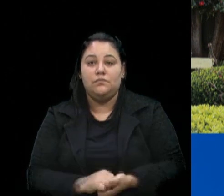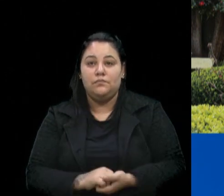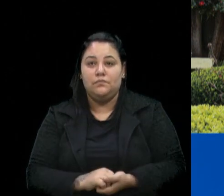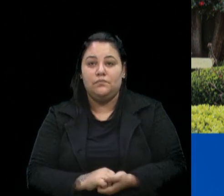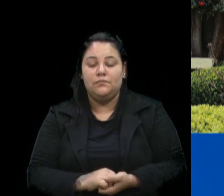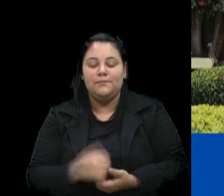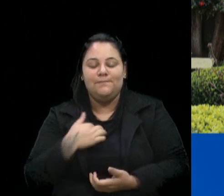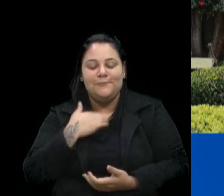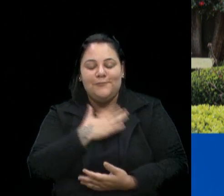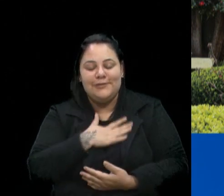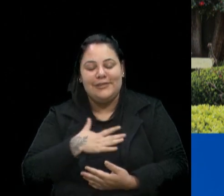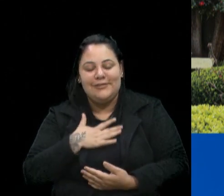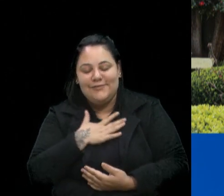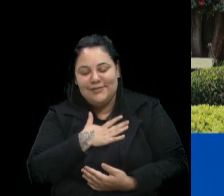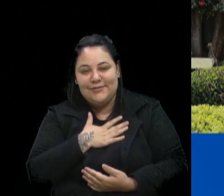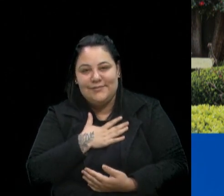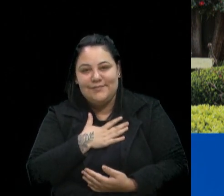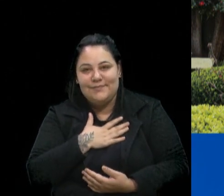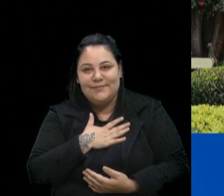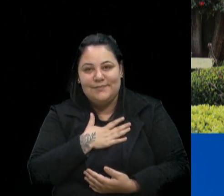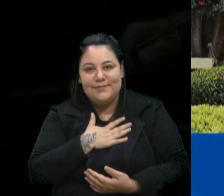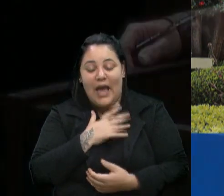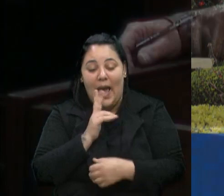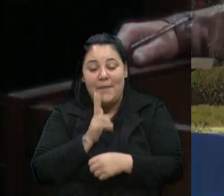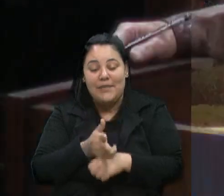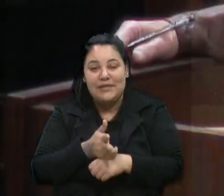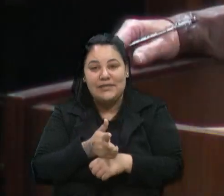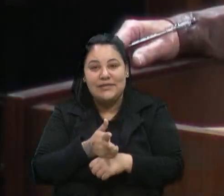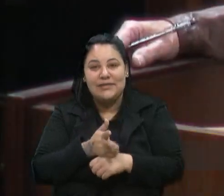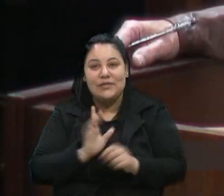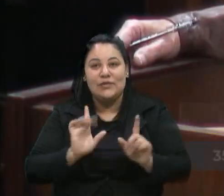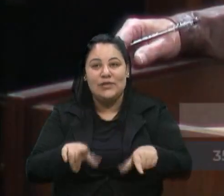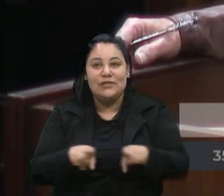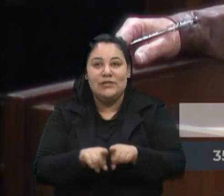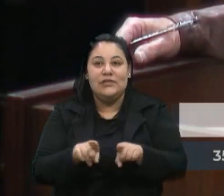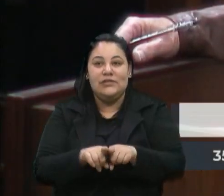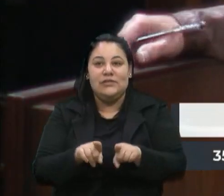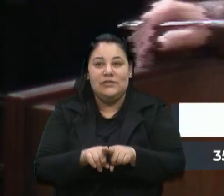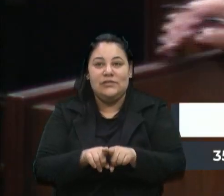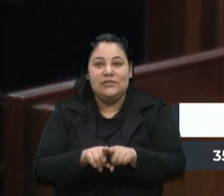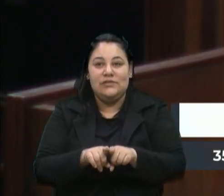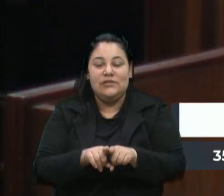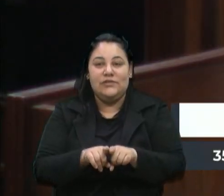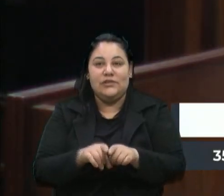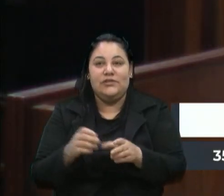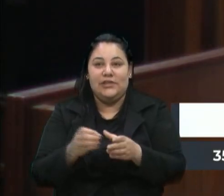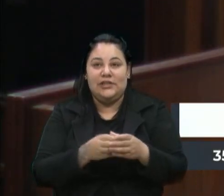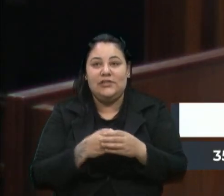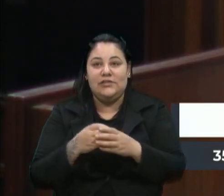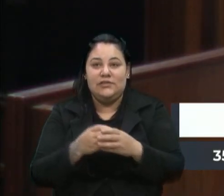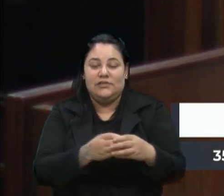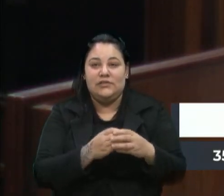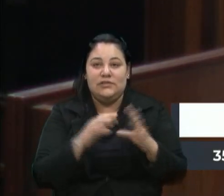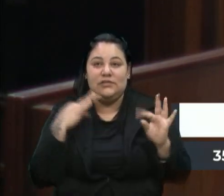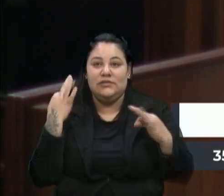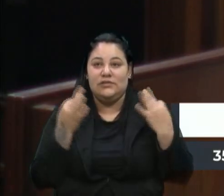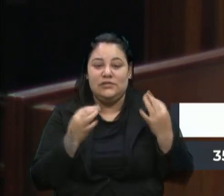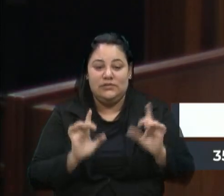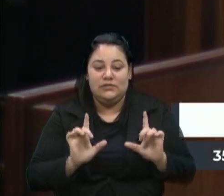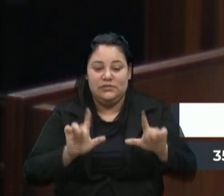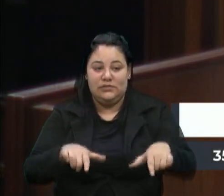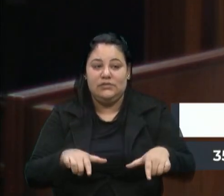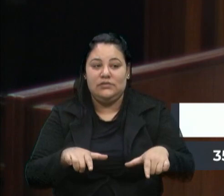deixa satisfeito quando a imprensa local também está preocupada com o turismo local e tem